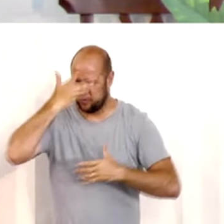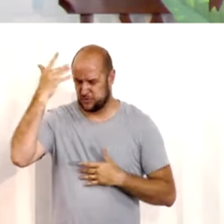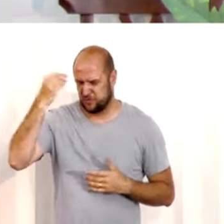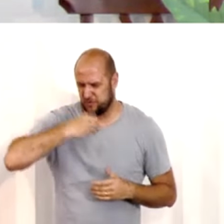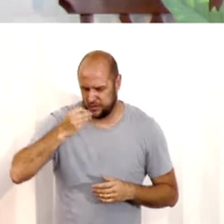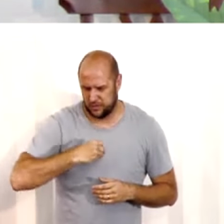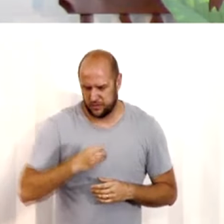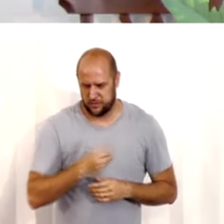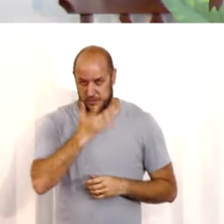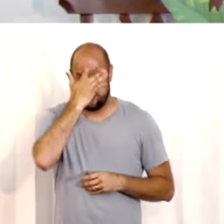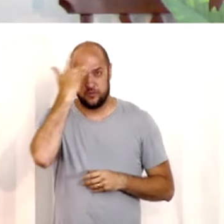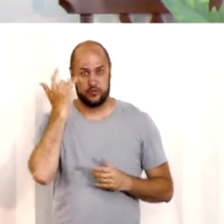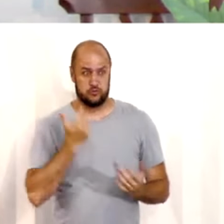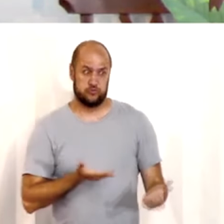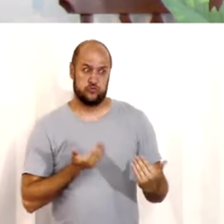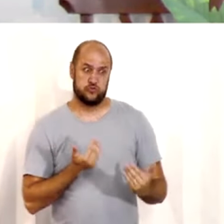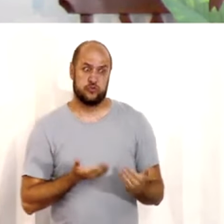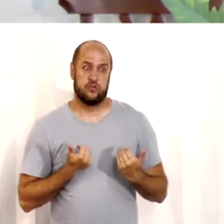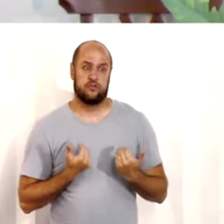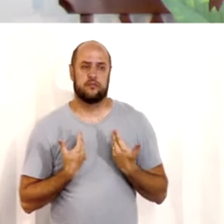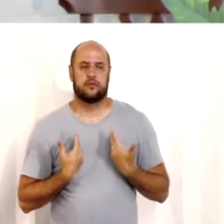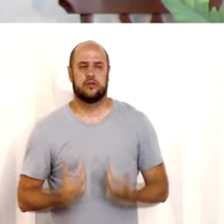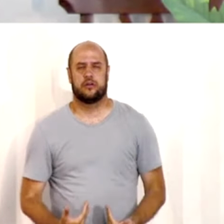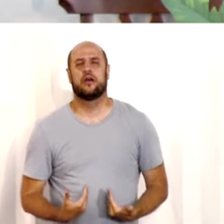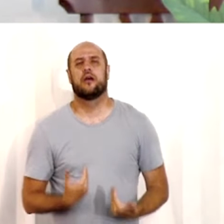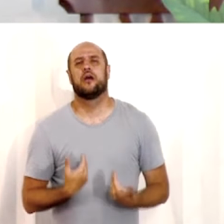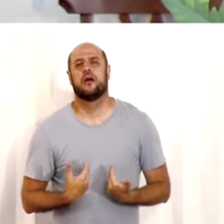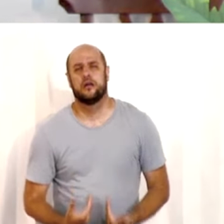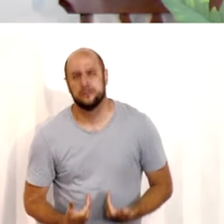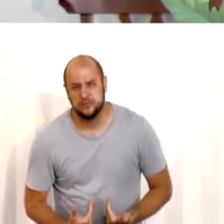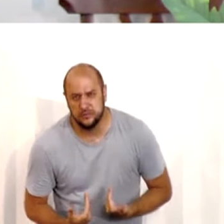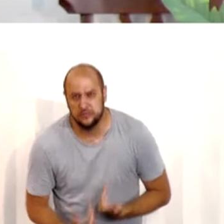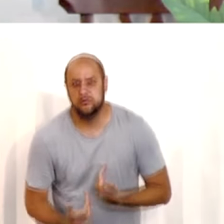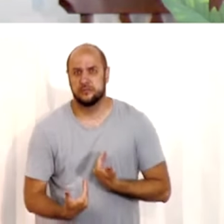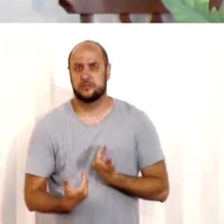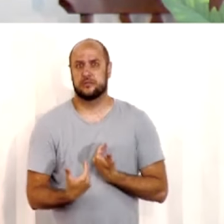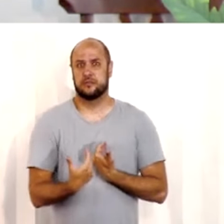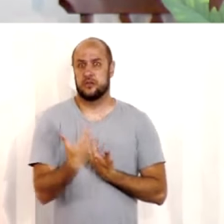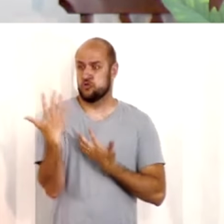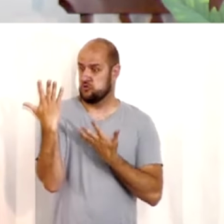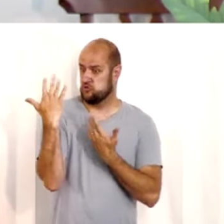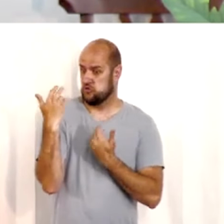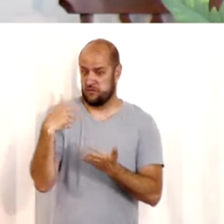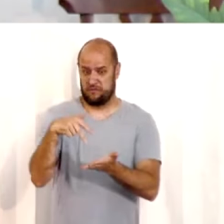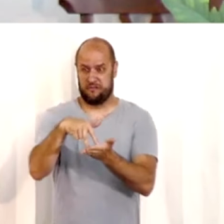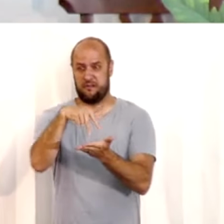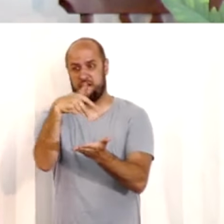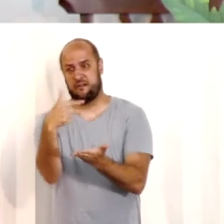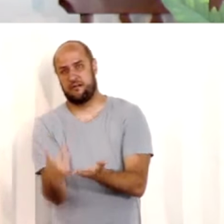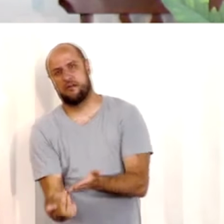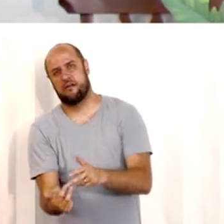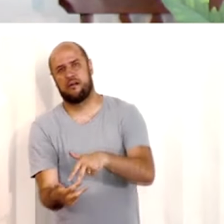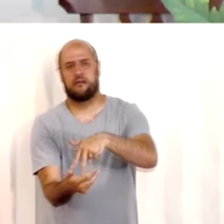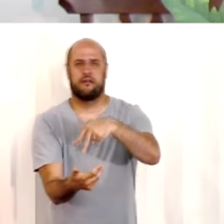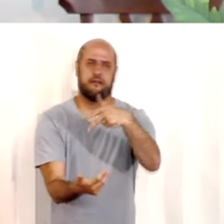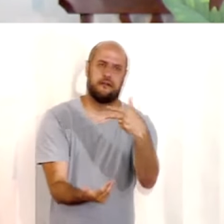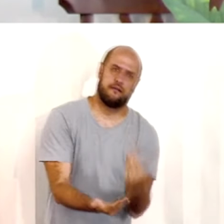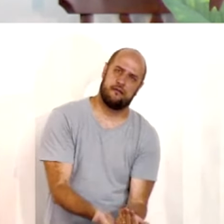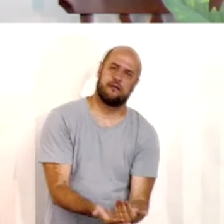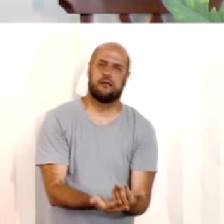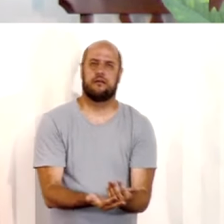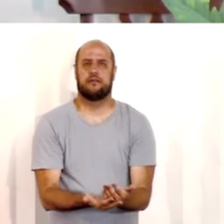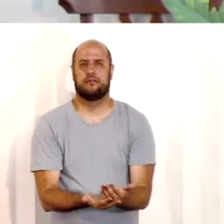jovens se cansam, se fatigam, os moços caem. Mas aí vem o 31, estou